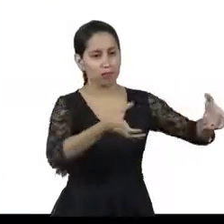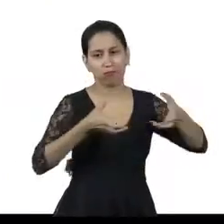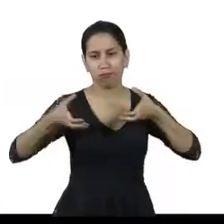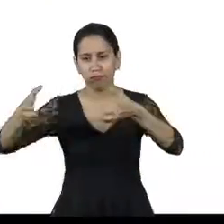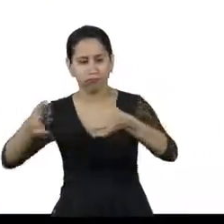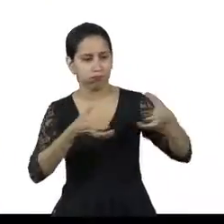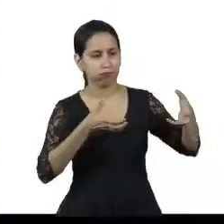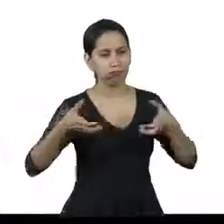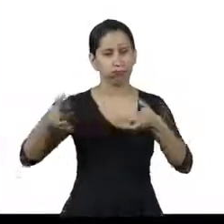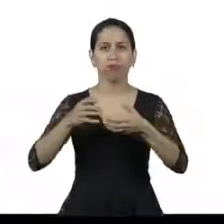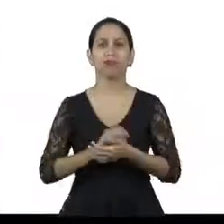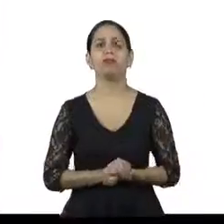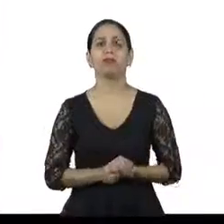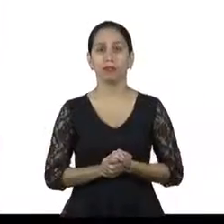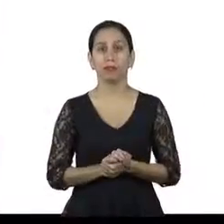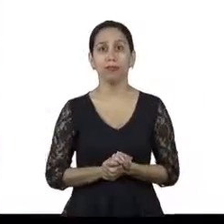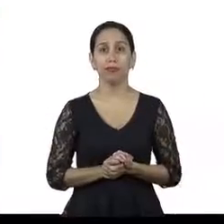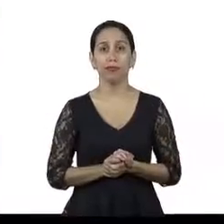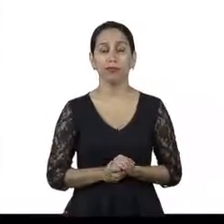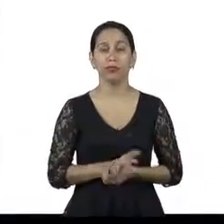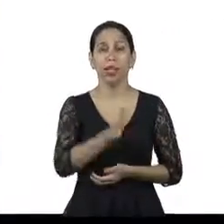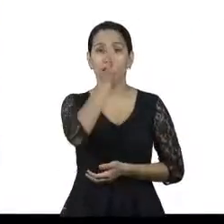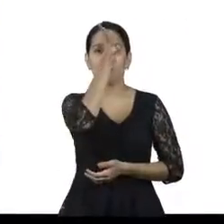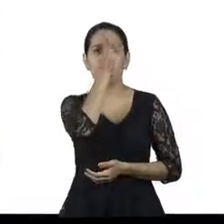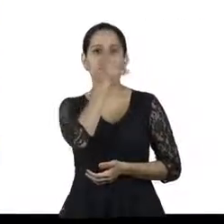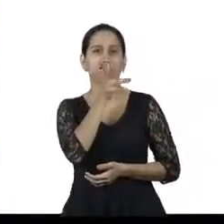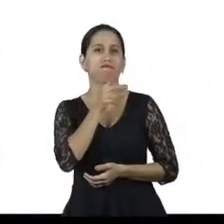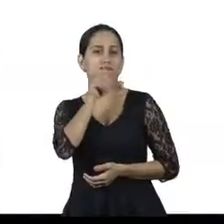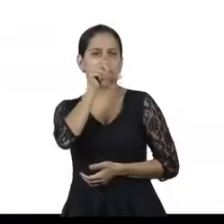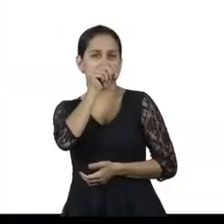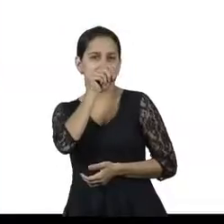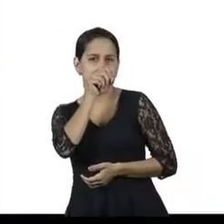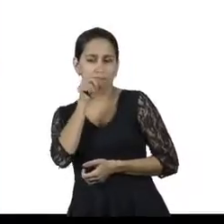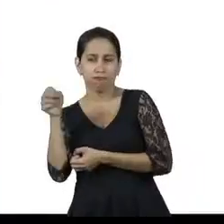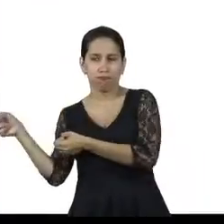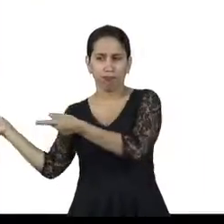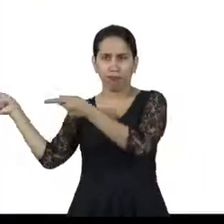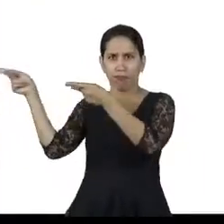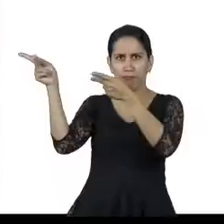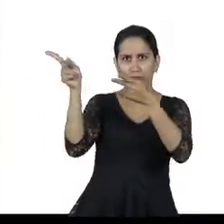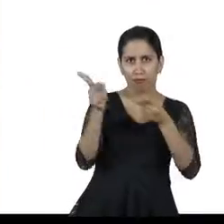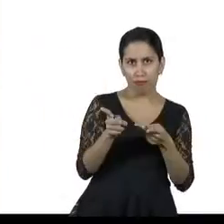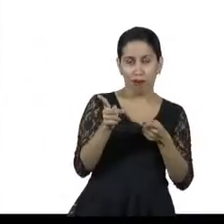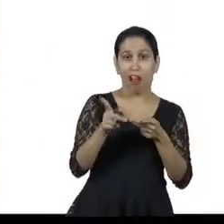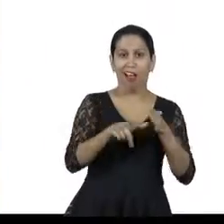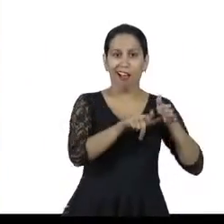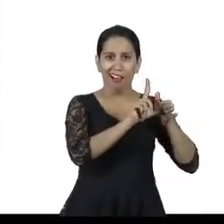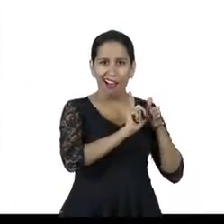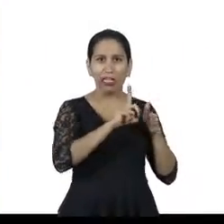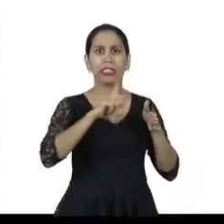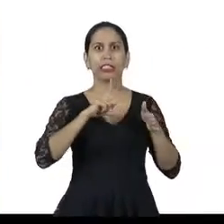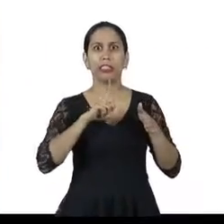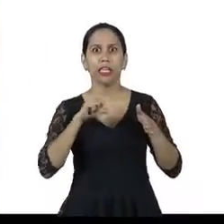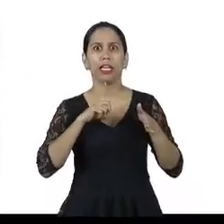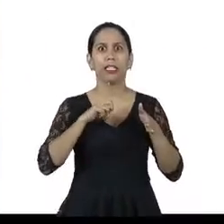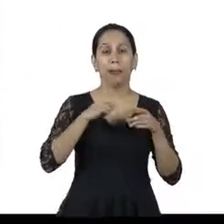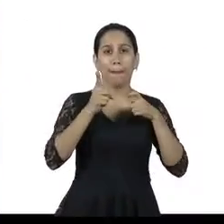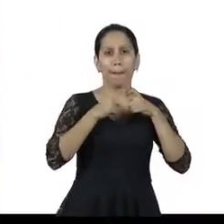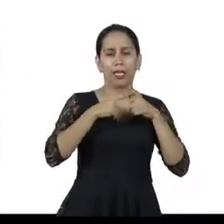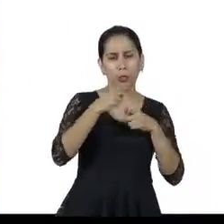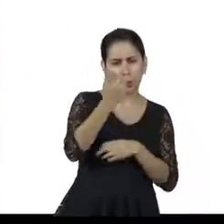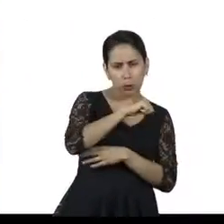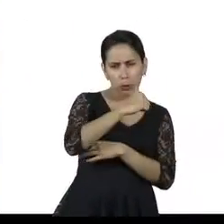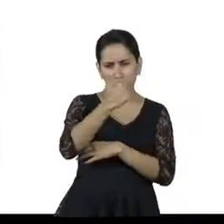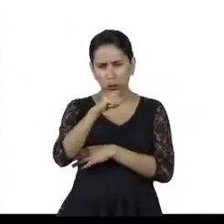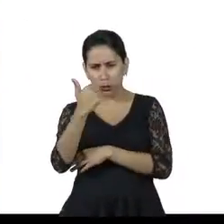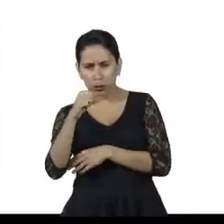para cá passam por um rigoroso controle veterinário e sanitário. Mas, mesmo assim, a gente precisa evitar o contato